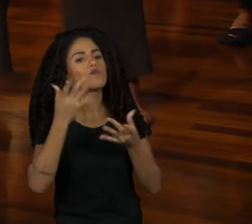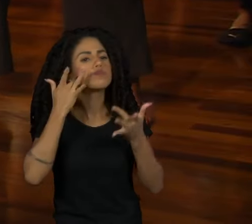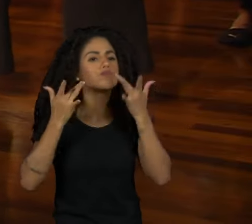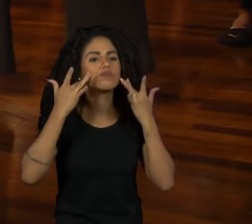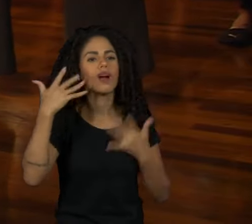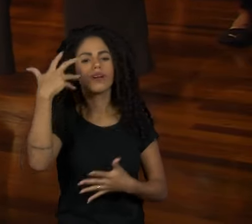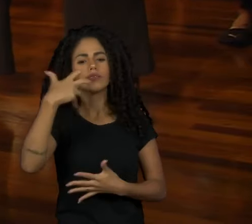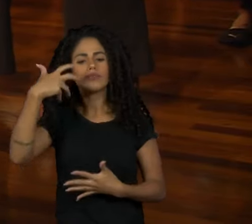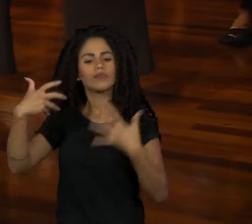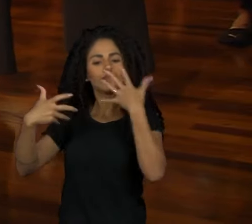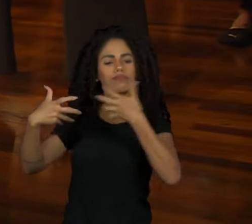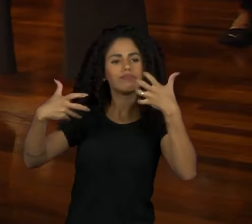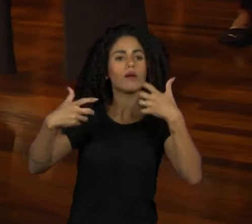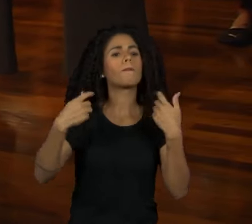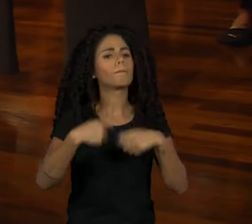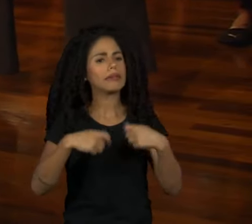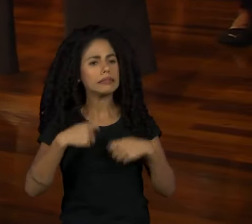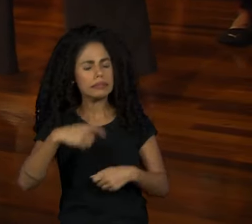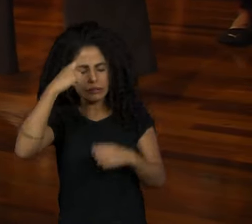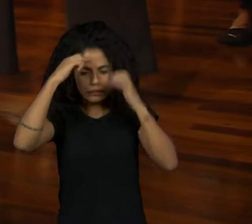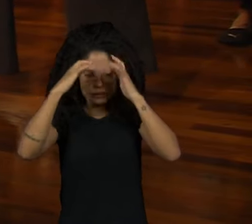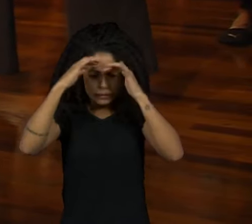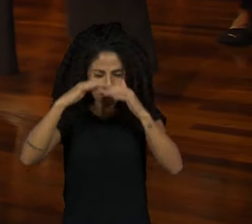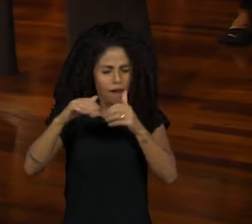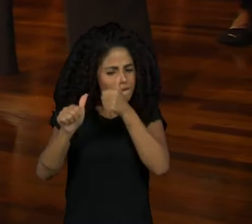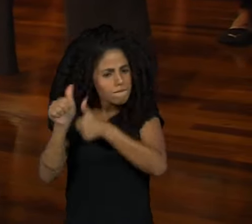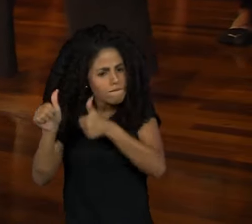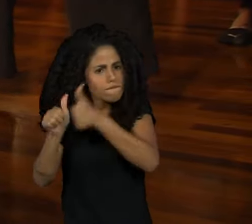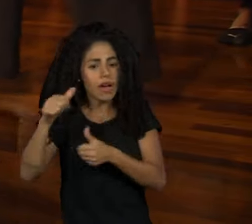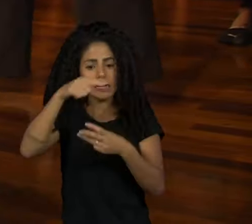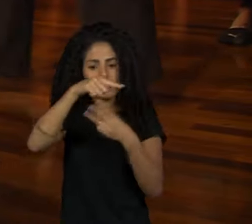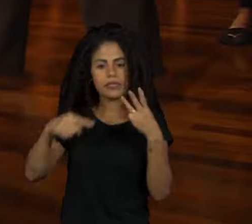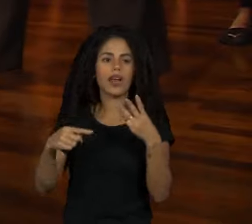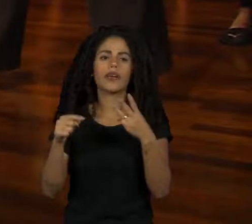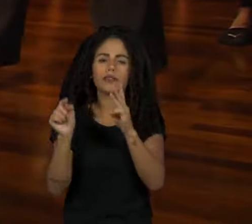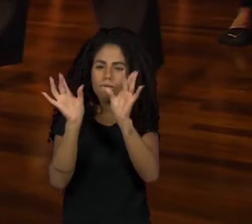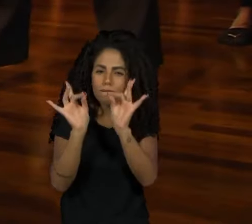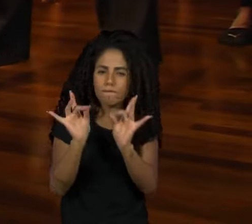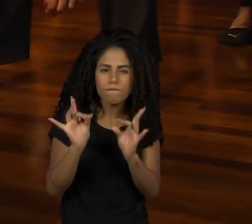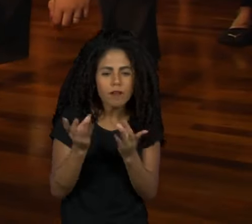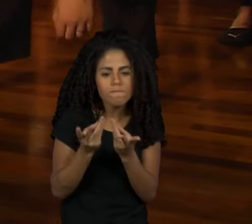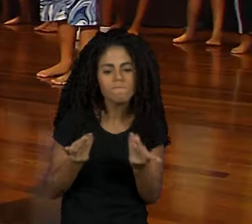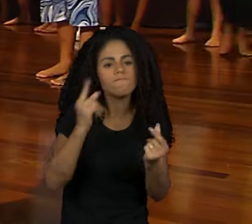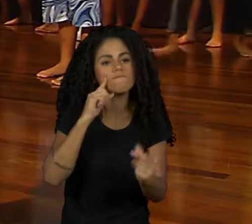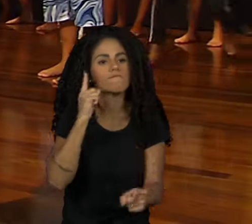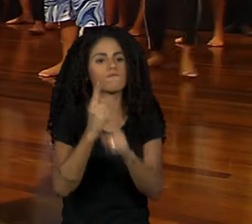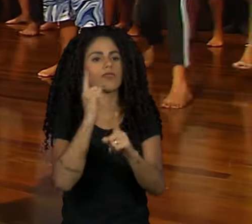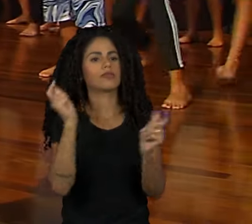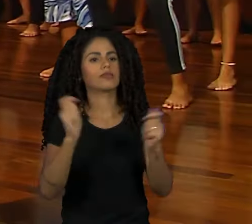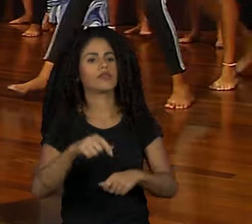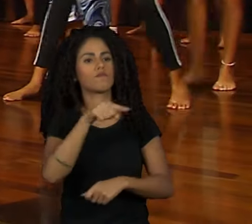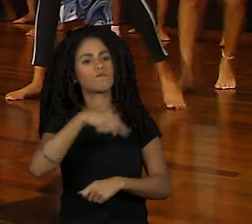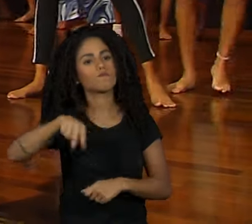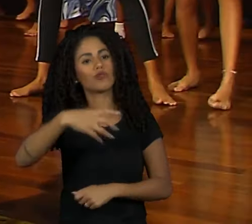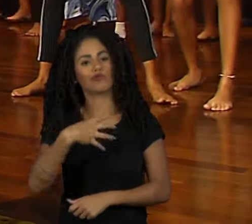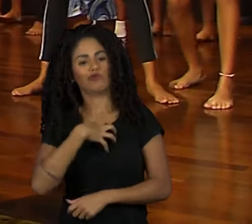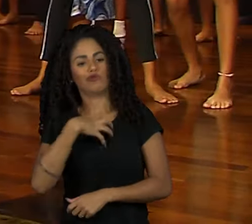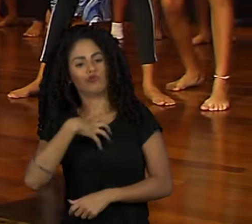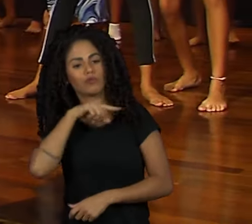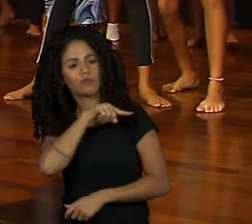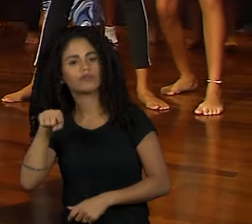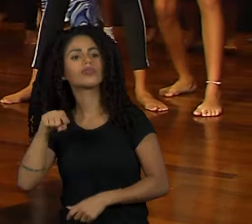três cérebros, né? Você tem que ter essas três técnicas muito apuradas para conseguir se comunicar dentro dessa linguagem